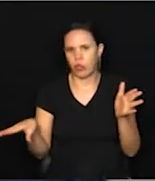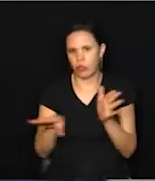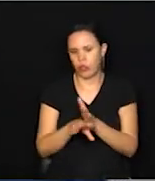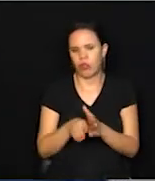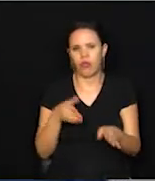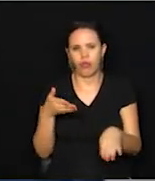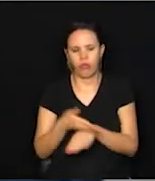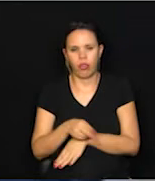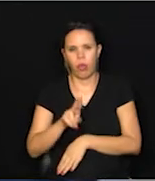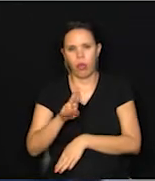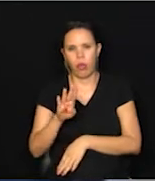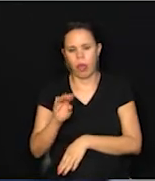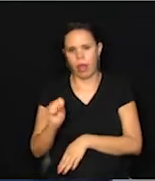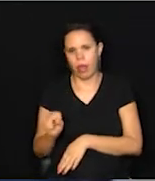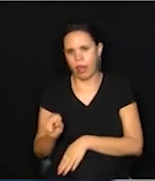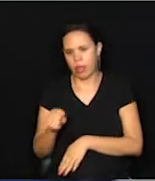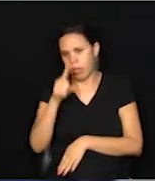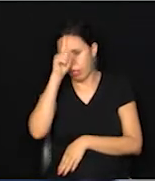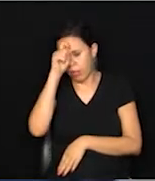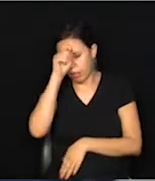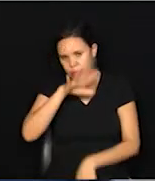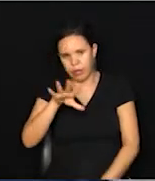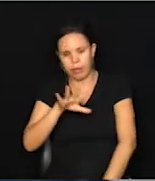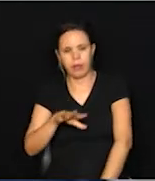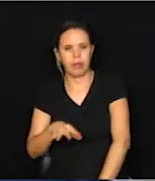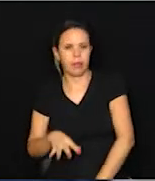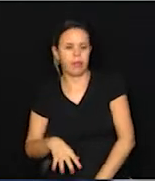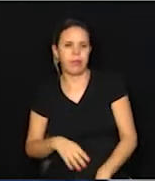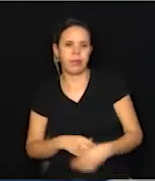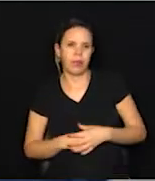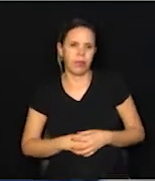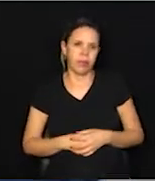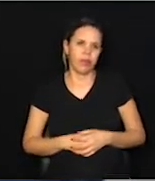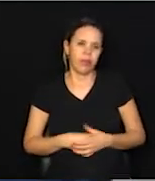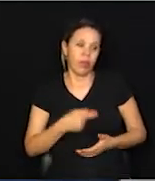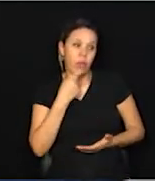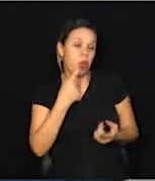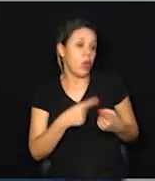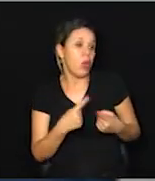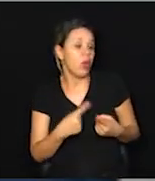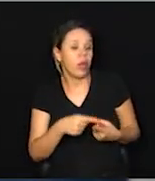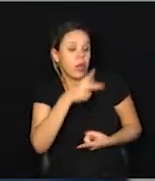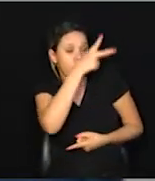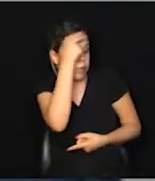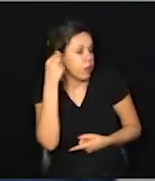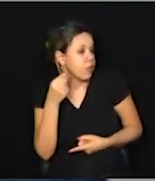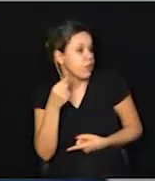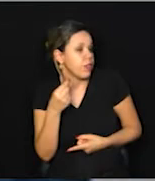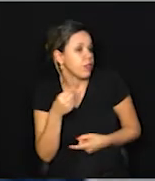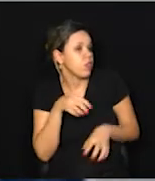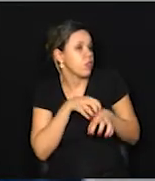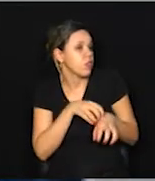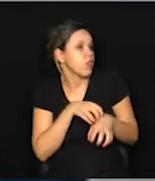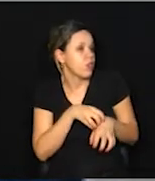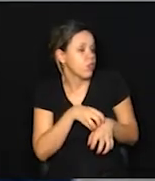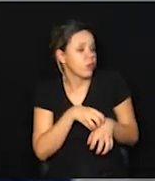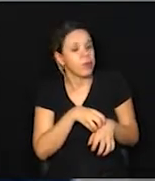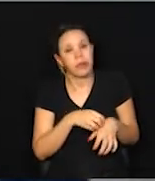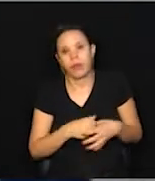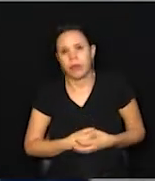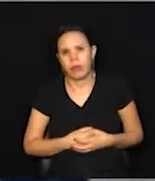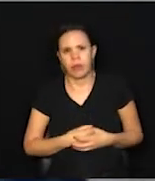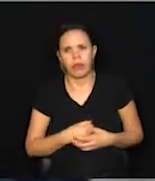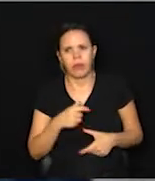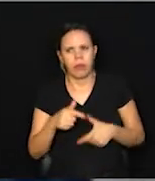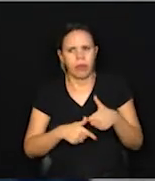às UBS, aos hospitais, aos pré-hospitalares. E isso, falar, mas por que a prefeitura não providencia o transporte? Essa